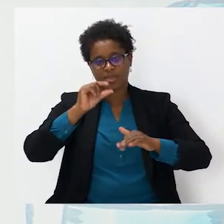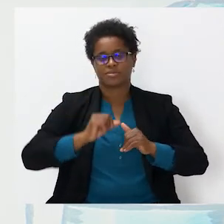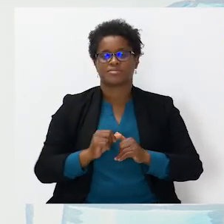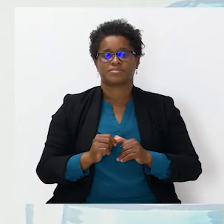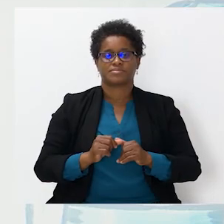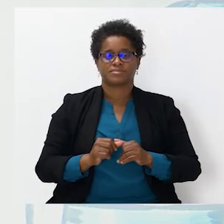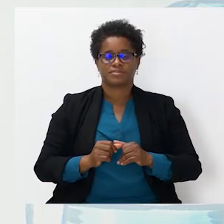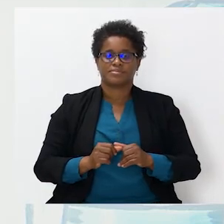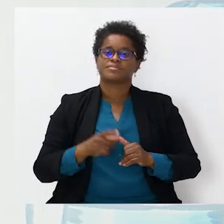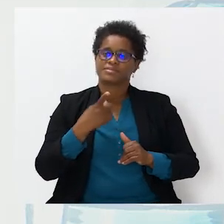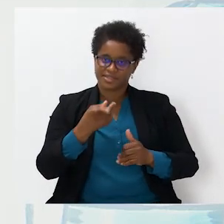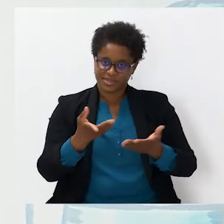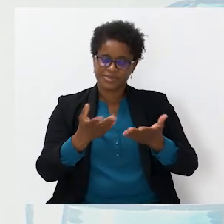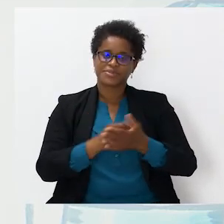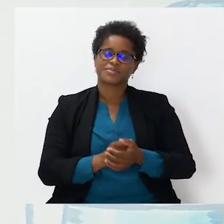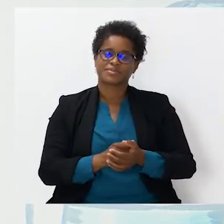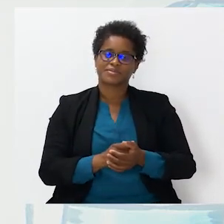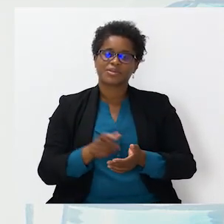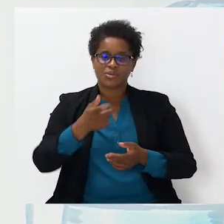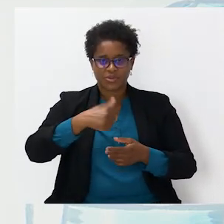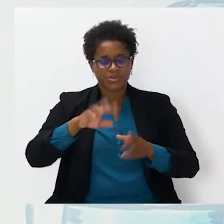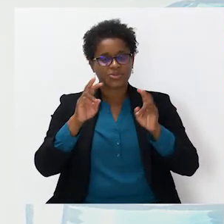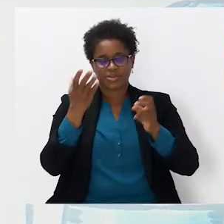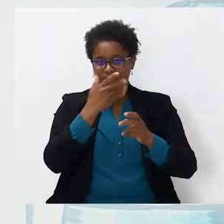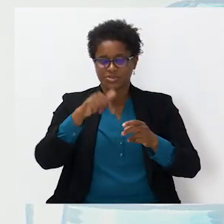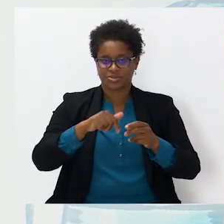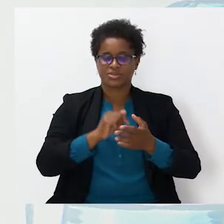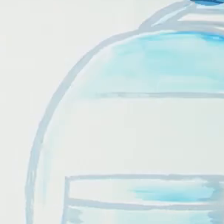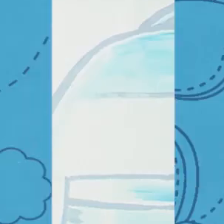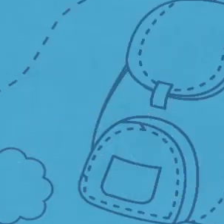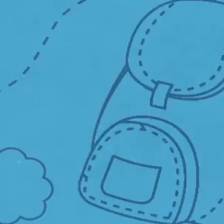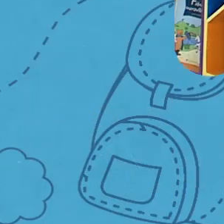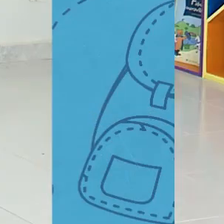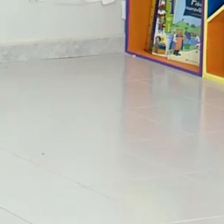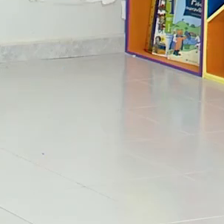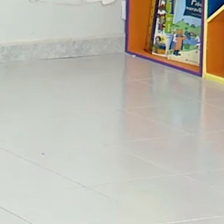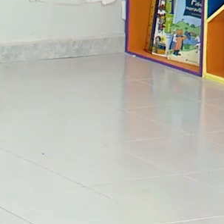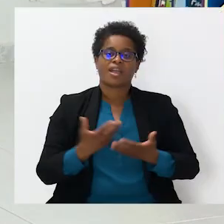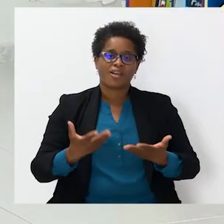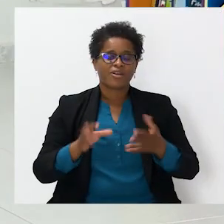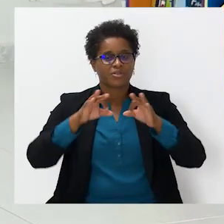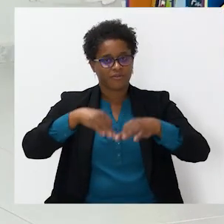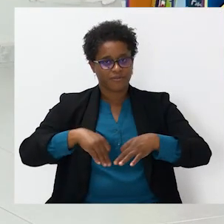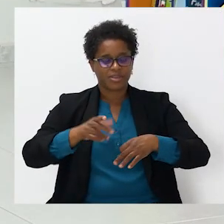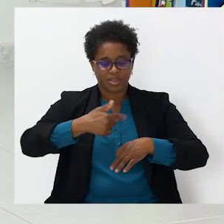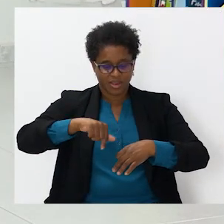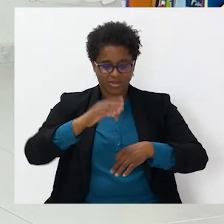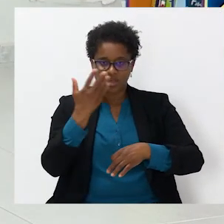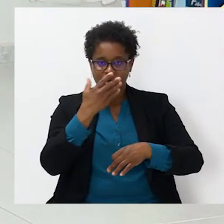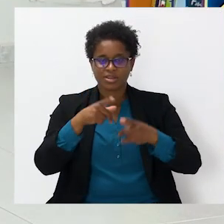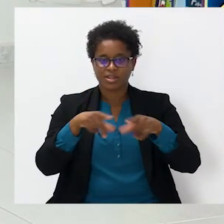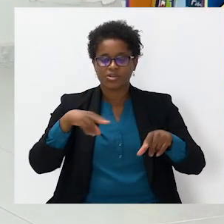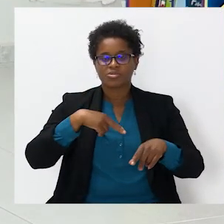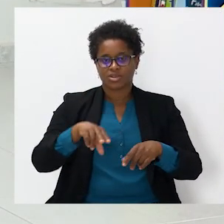pausa. Foi isto o nosso assunto de aula de hoje. Chegamos ao final da nossa aula de